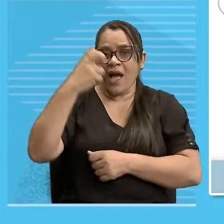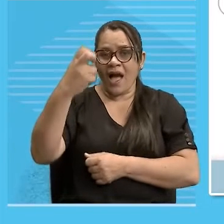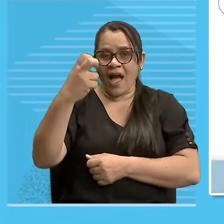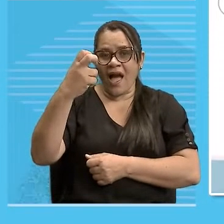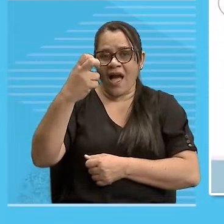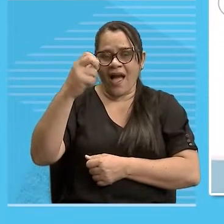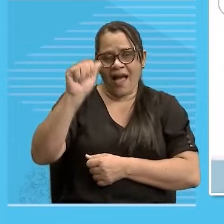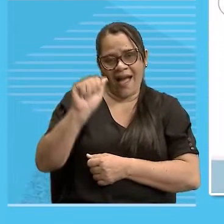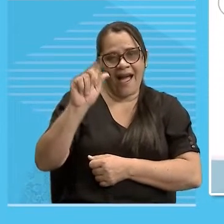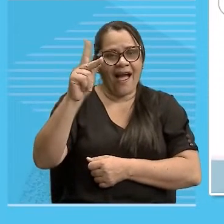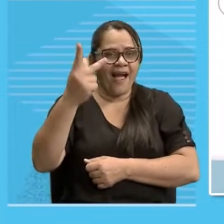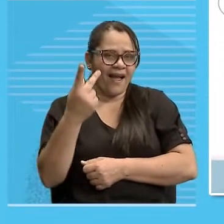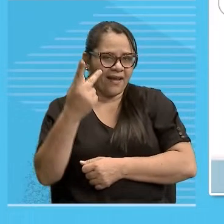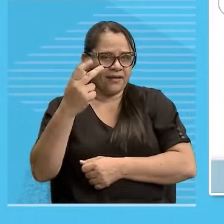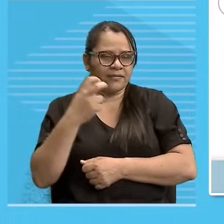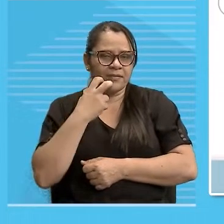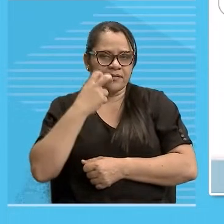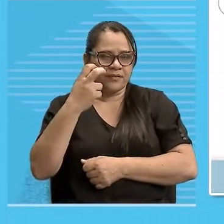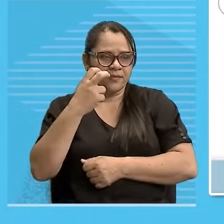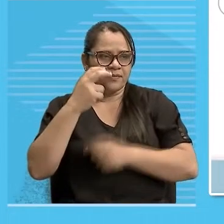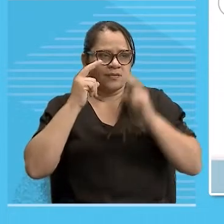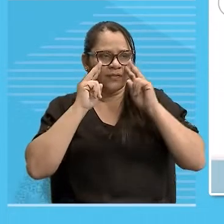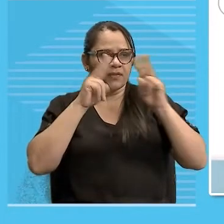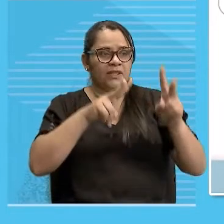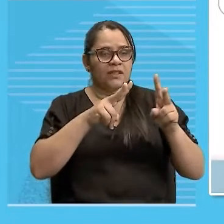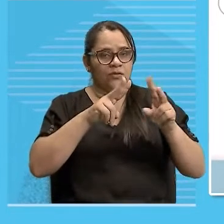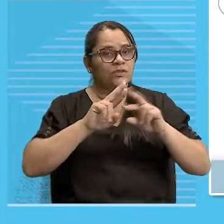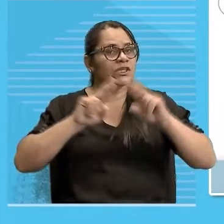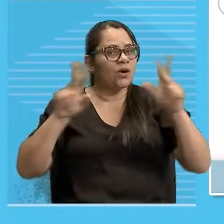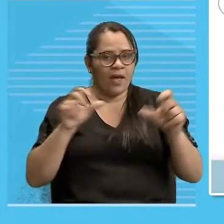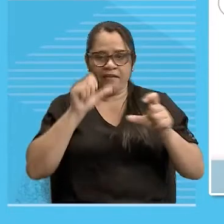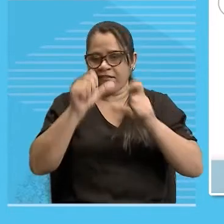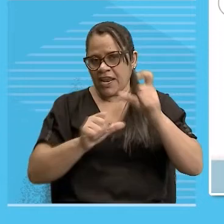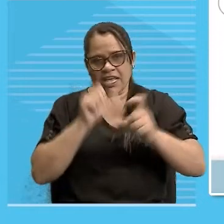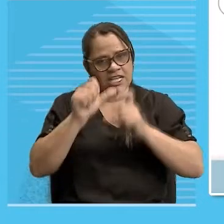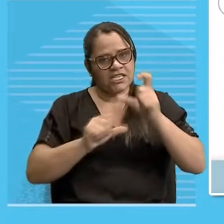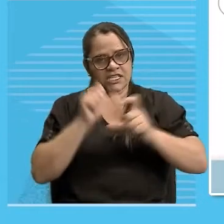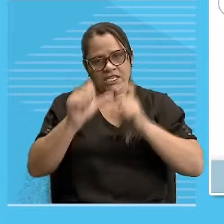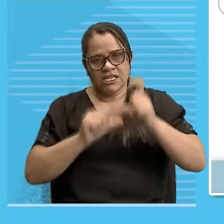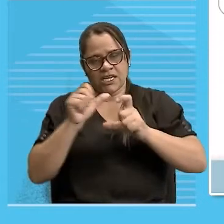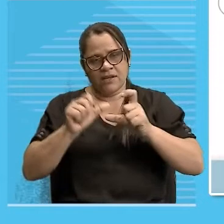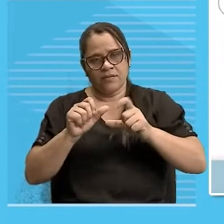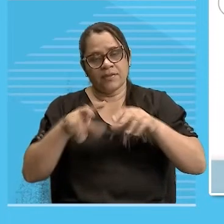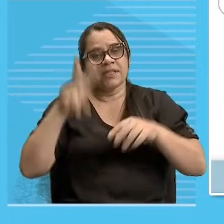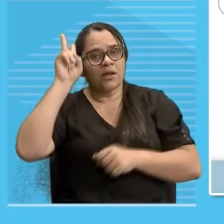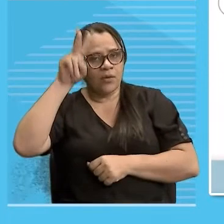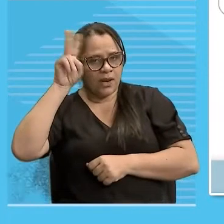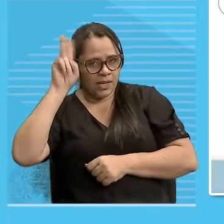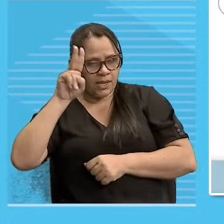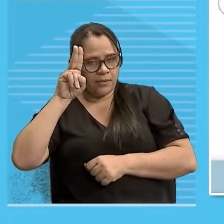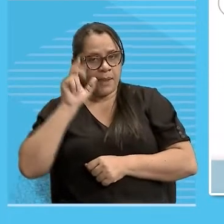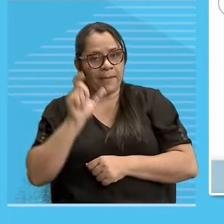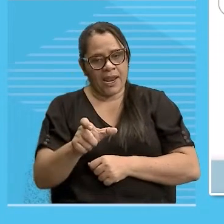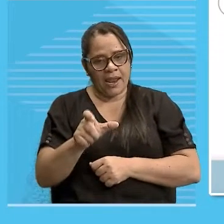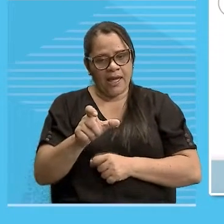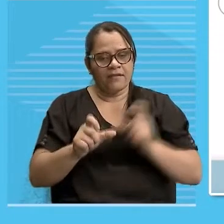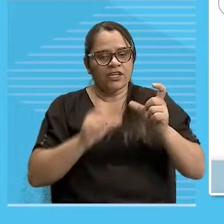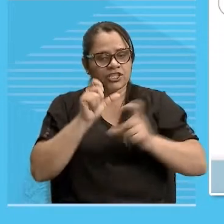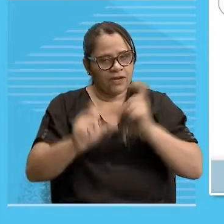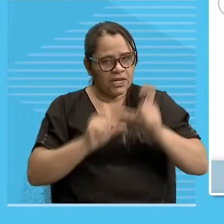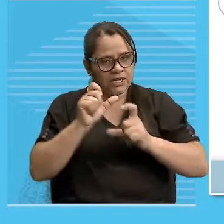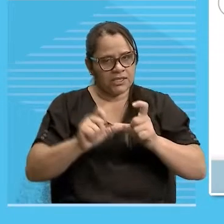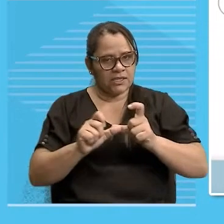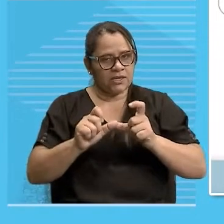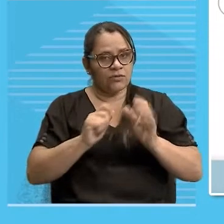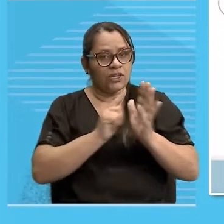Então, ah, isso aqui não é flexão. Lembre do que eu estou chamando de flexão, gênero, número. Não,